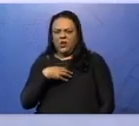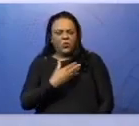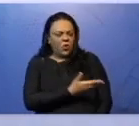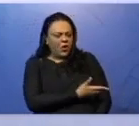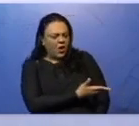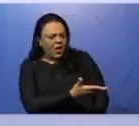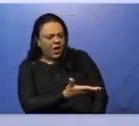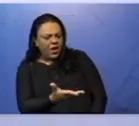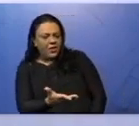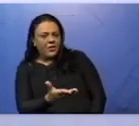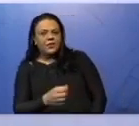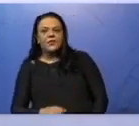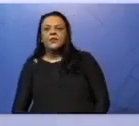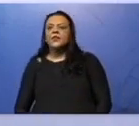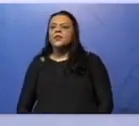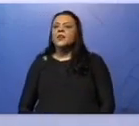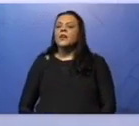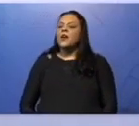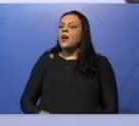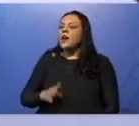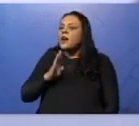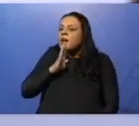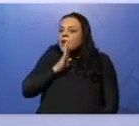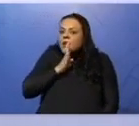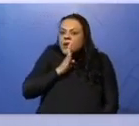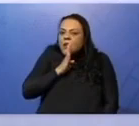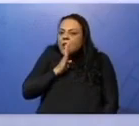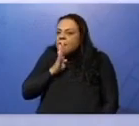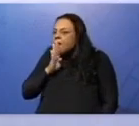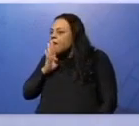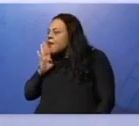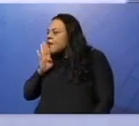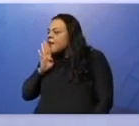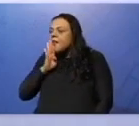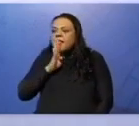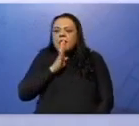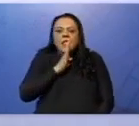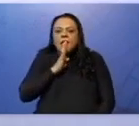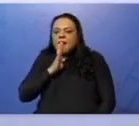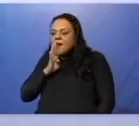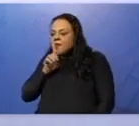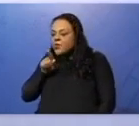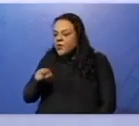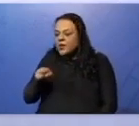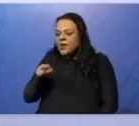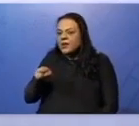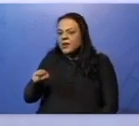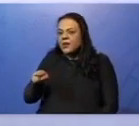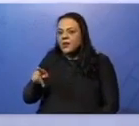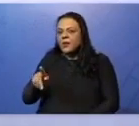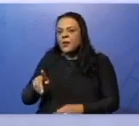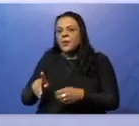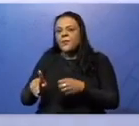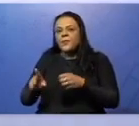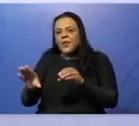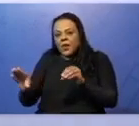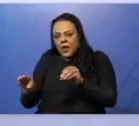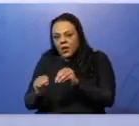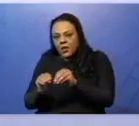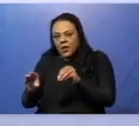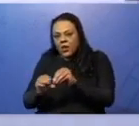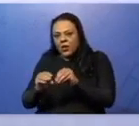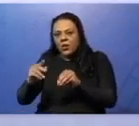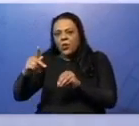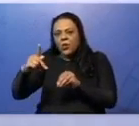modo. E calados é o jeito que eles ficaram, né? Então, calados é o meu predicativo do